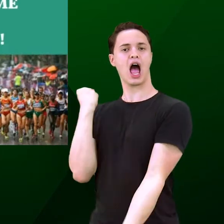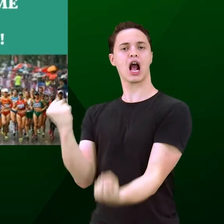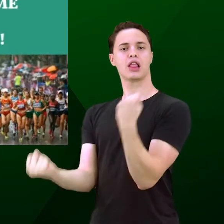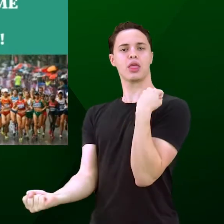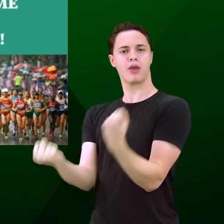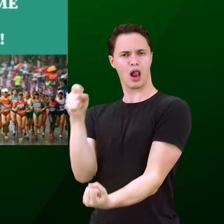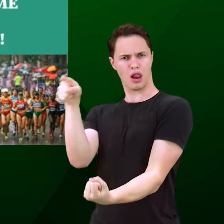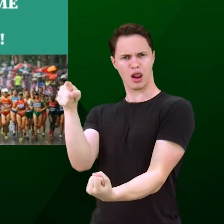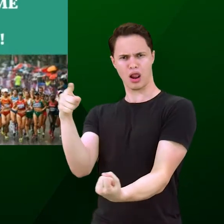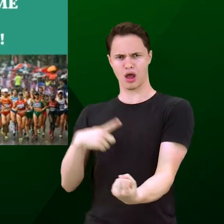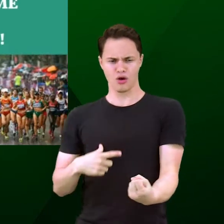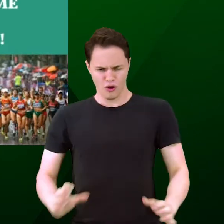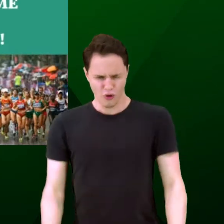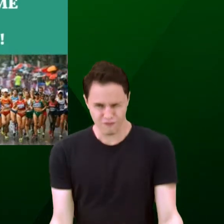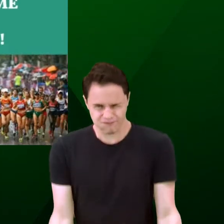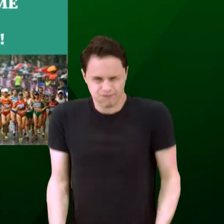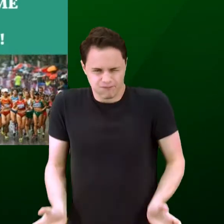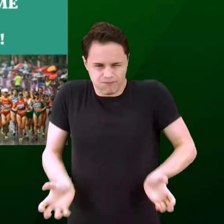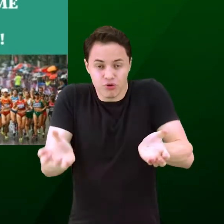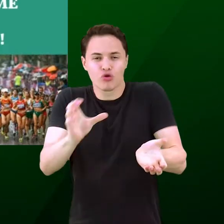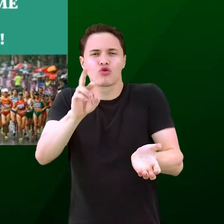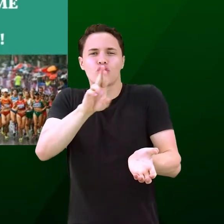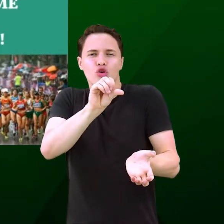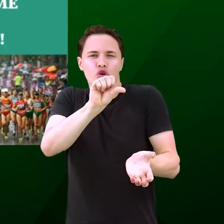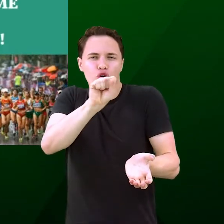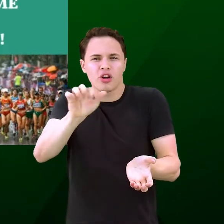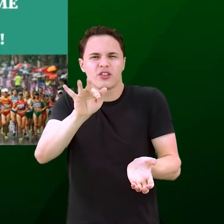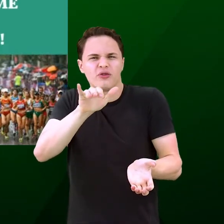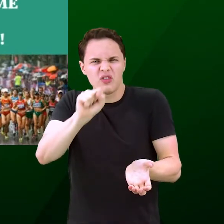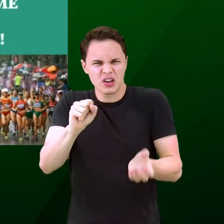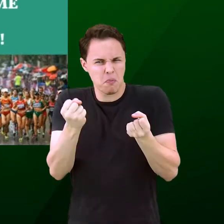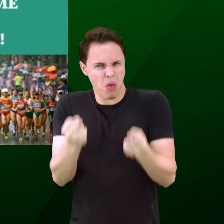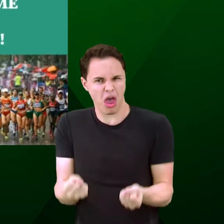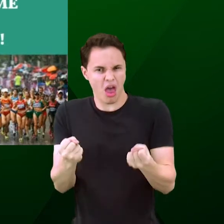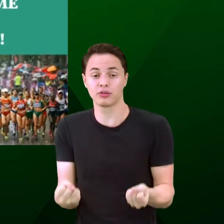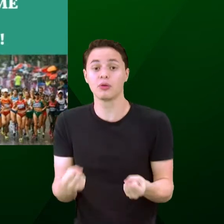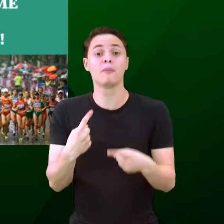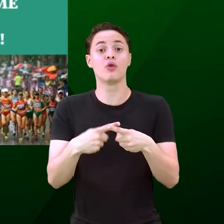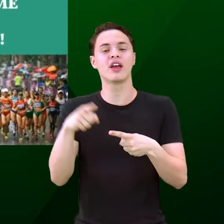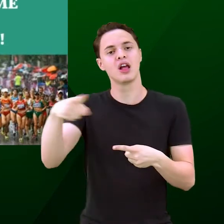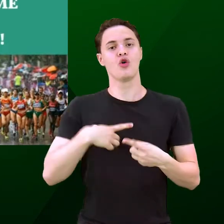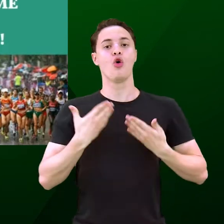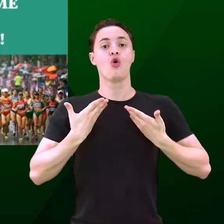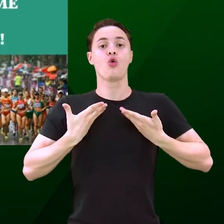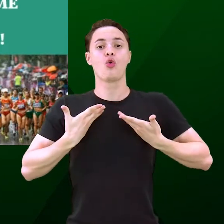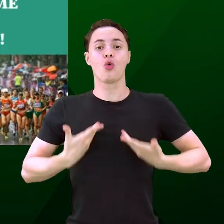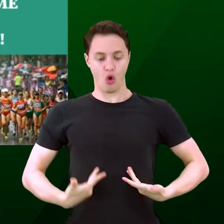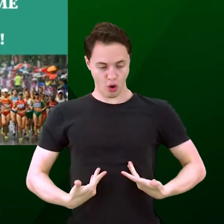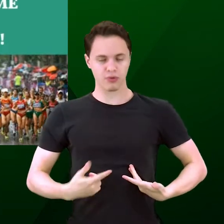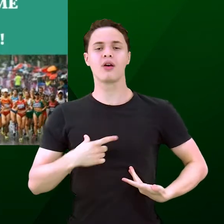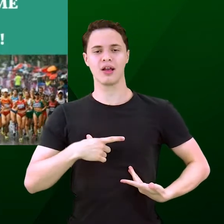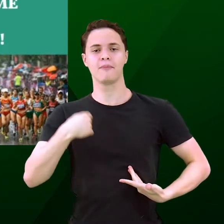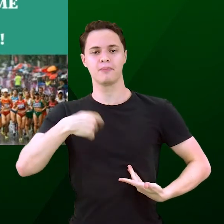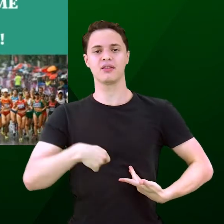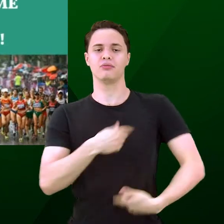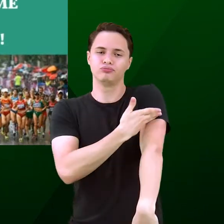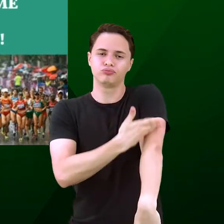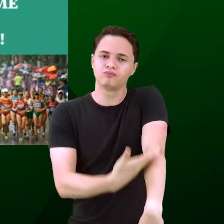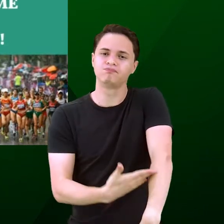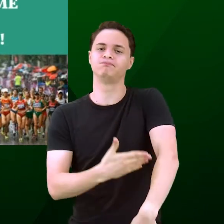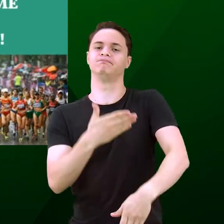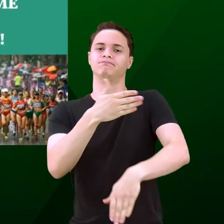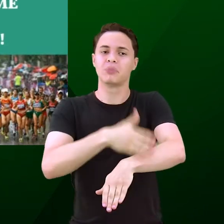essas escadas. Você vai se sentir cansado. Dá 2 lances, que eu falei lá no começo, 2 lances eu já estou respirando fundo